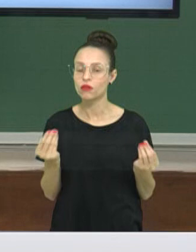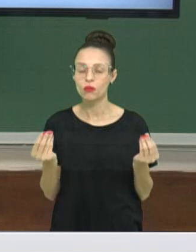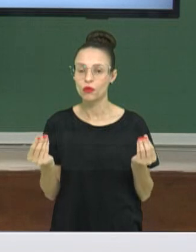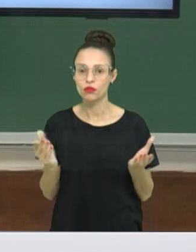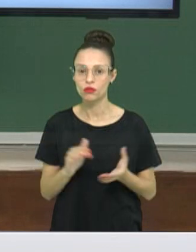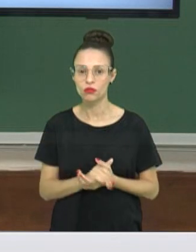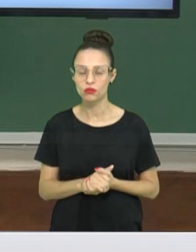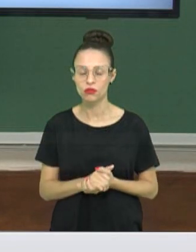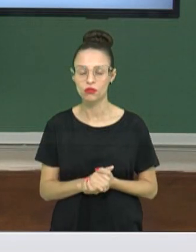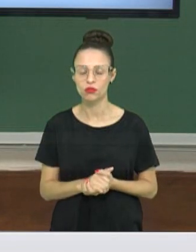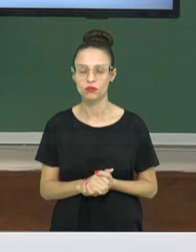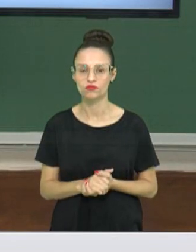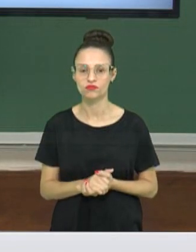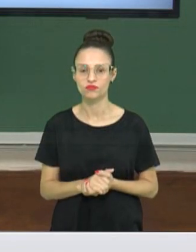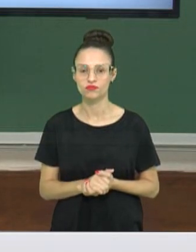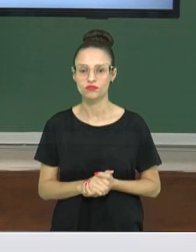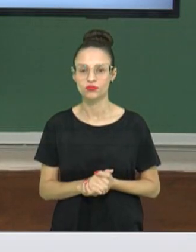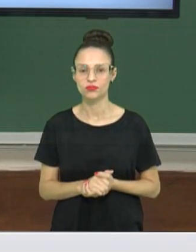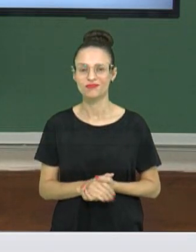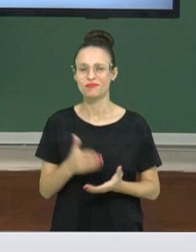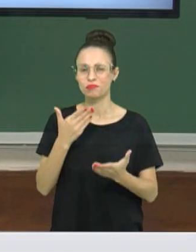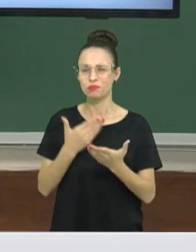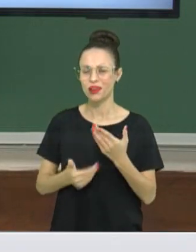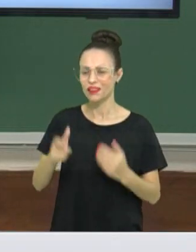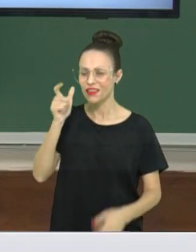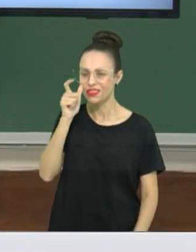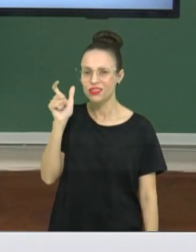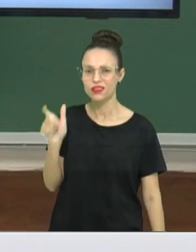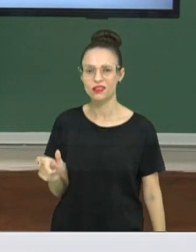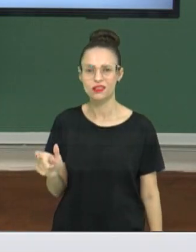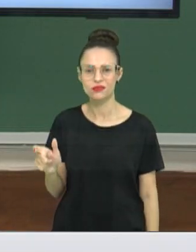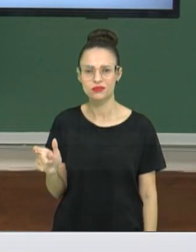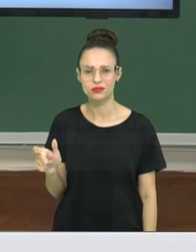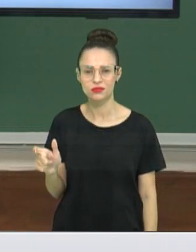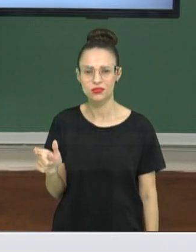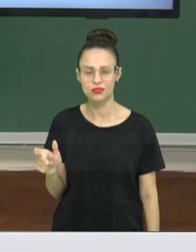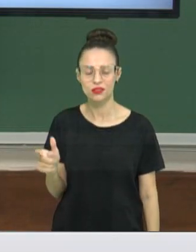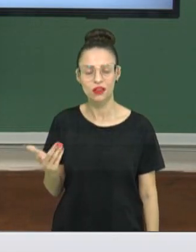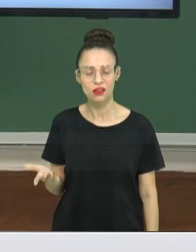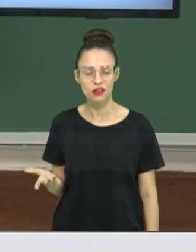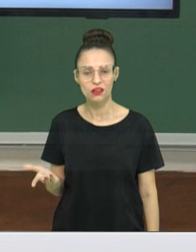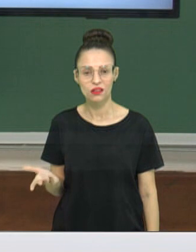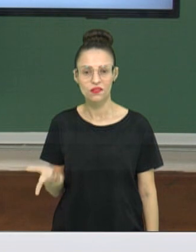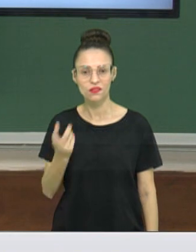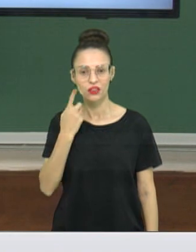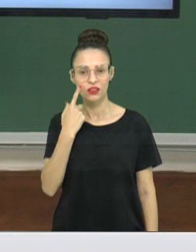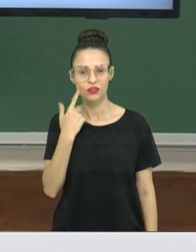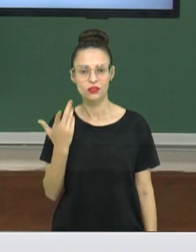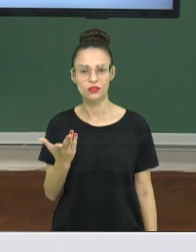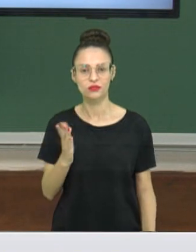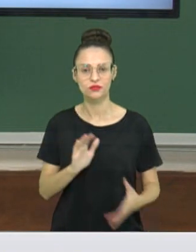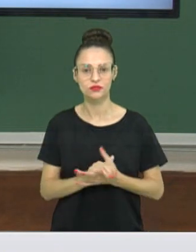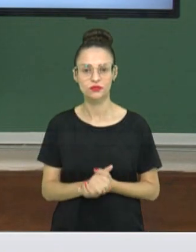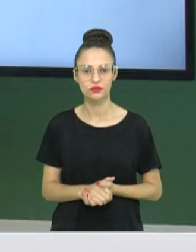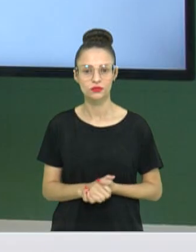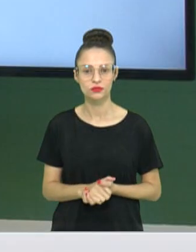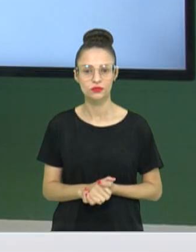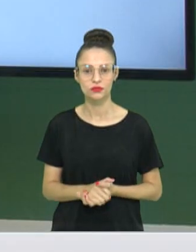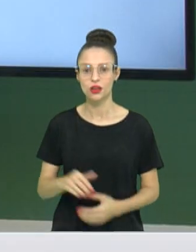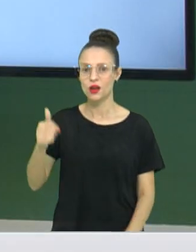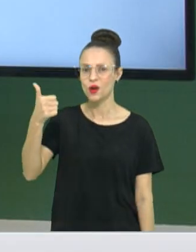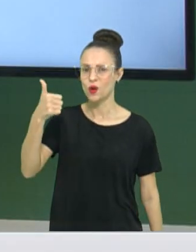né? Perda de interesse do animal, né? Veja bem, pessoal.